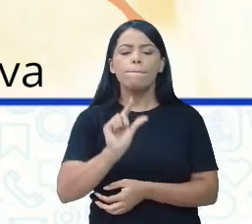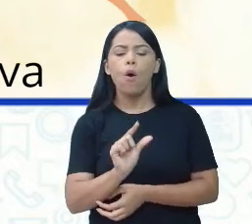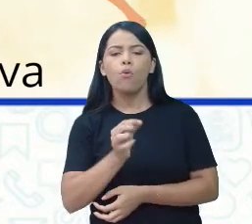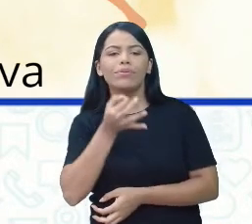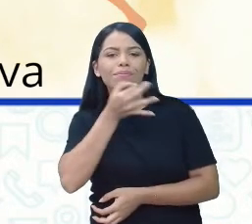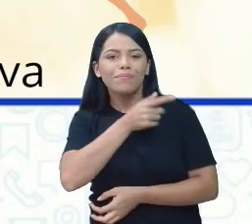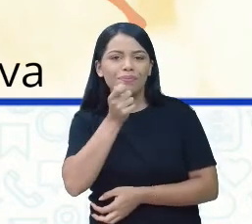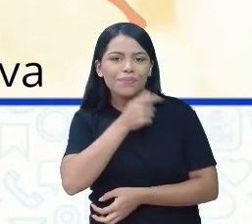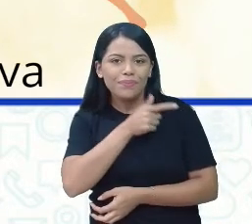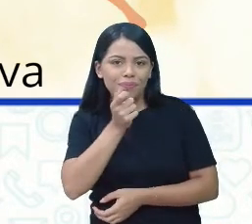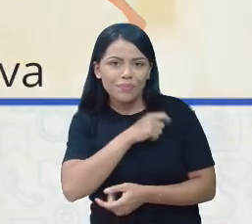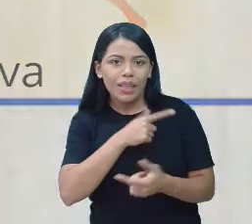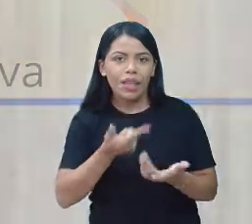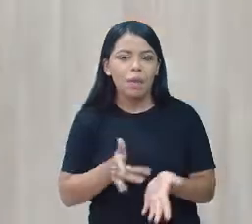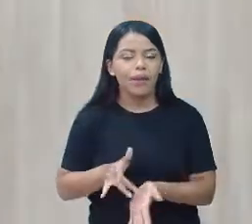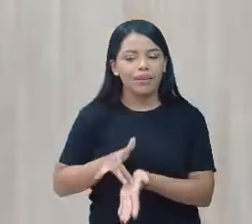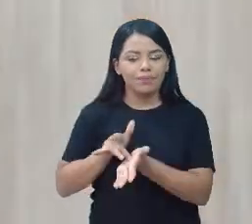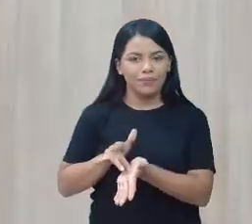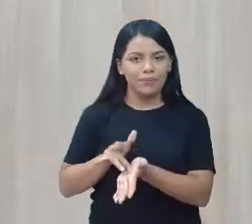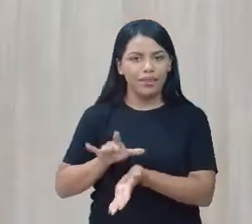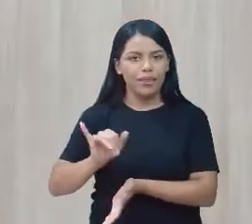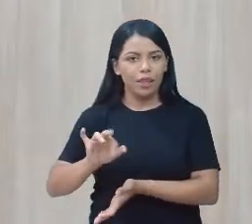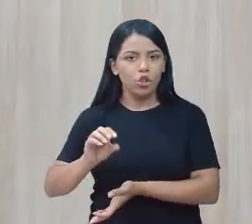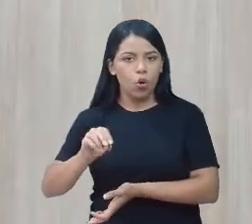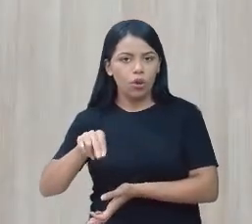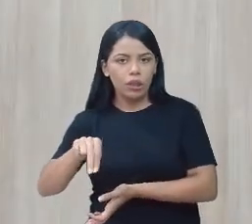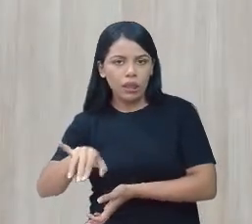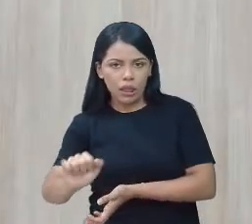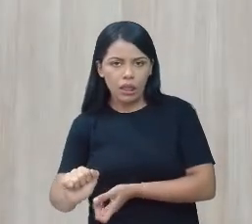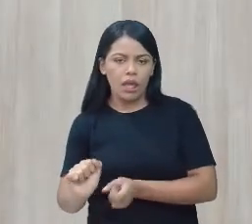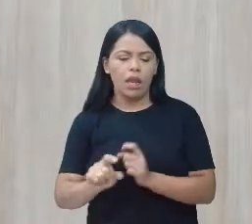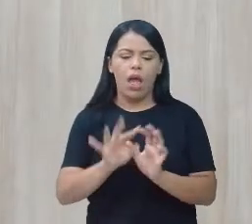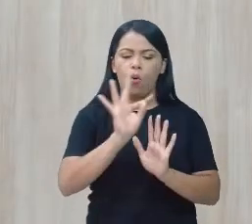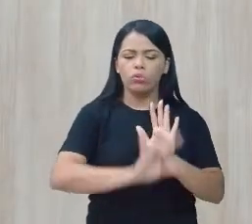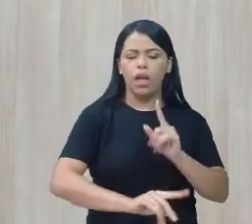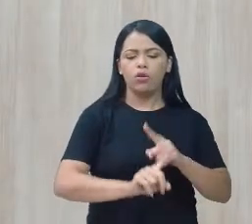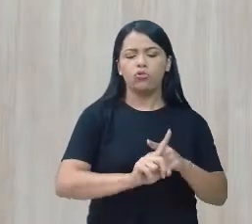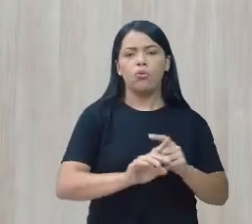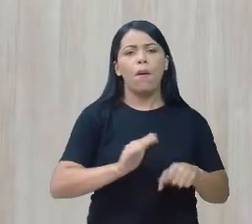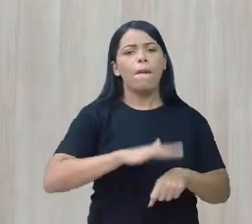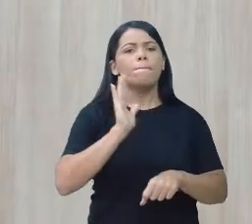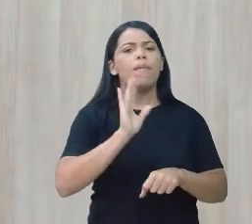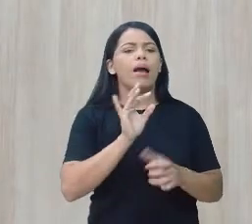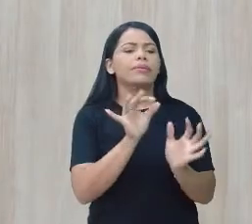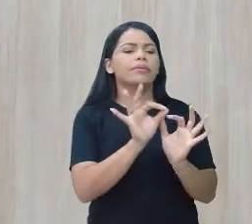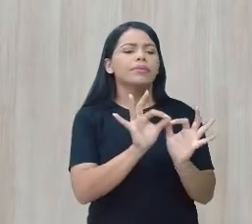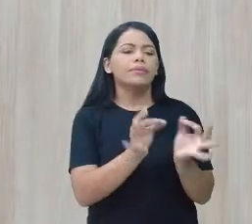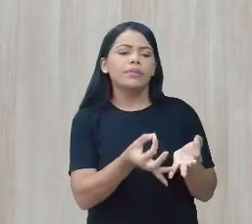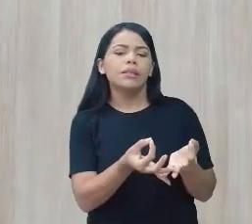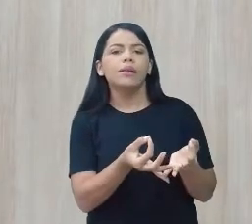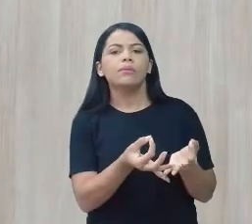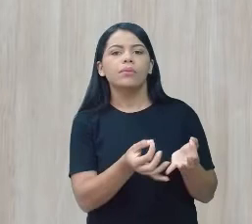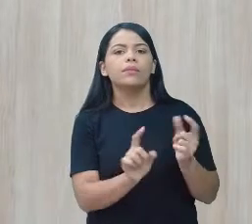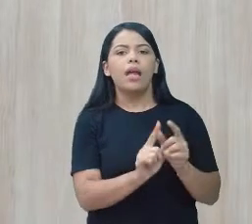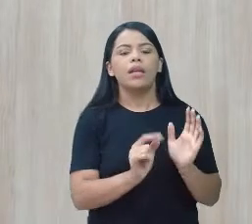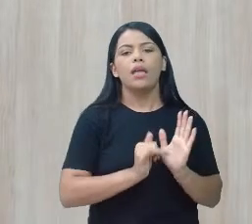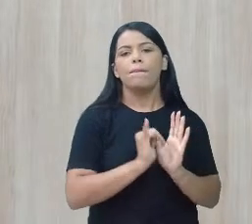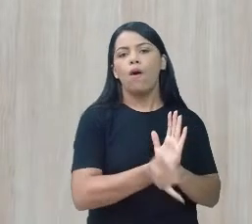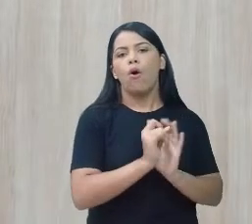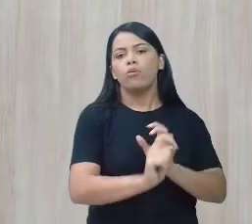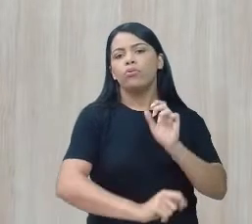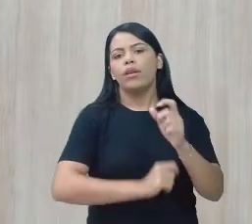a crônica ela vai ser um texto assim mais simples, que vai lidar com o que acontece no nosso dia a dia de